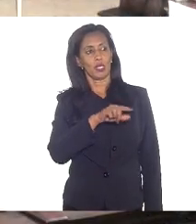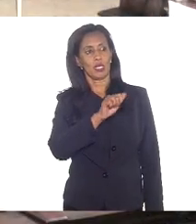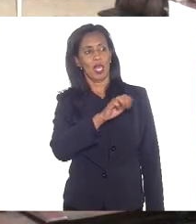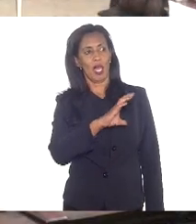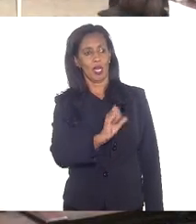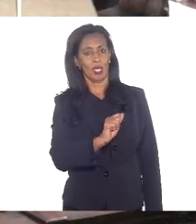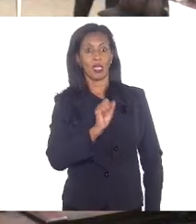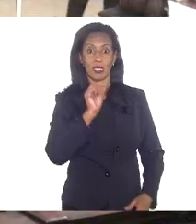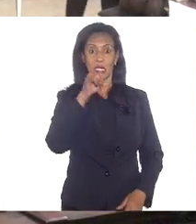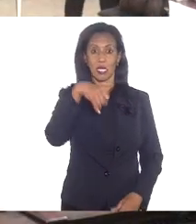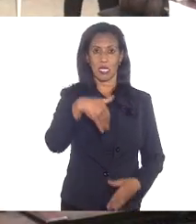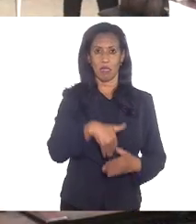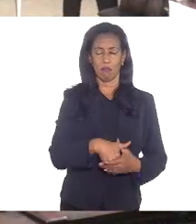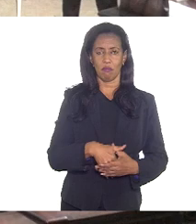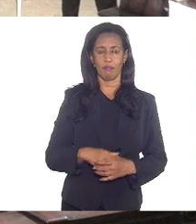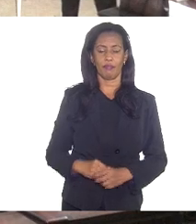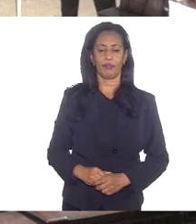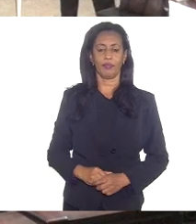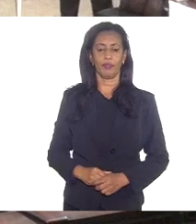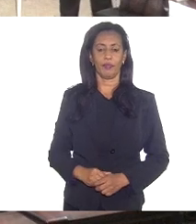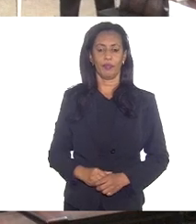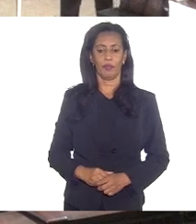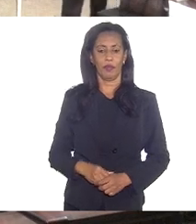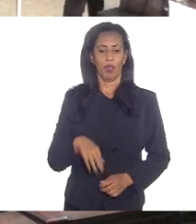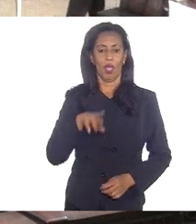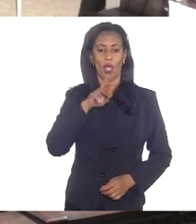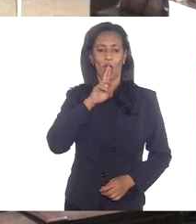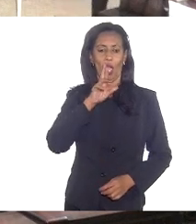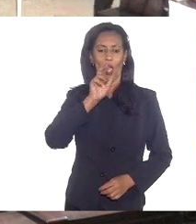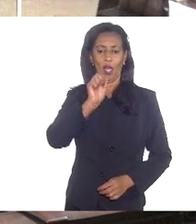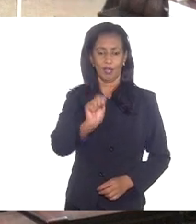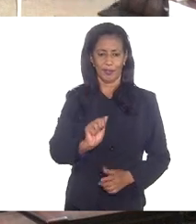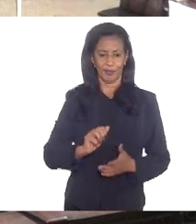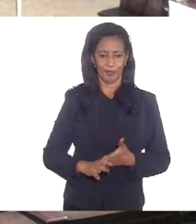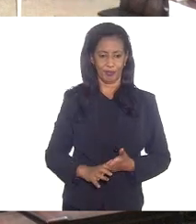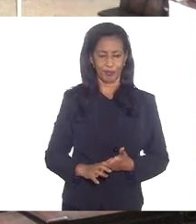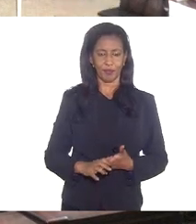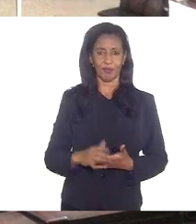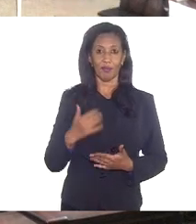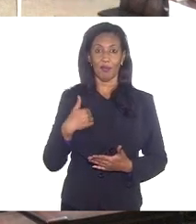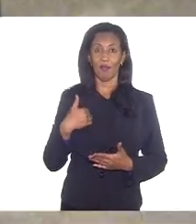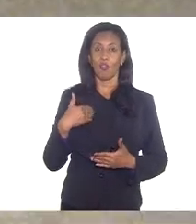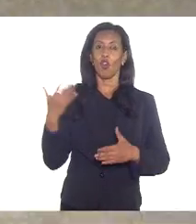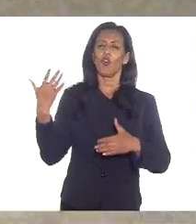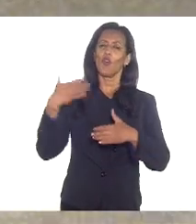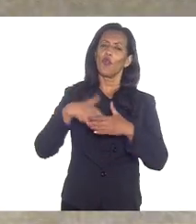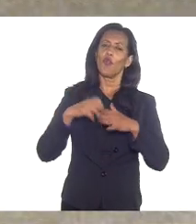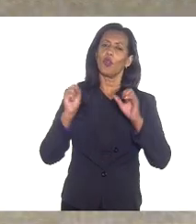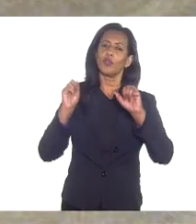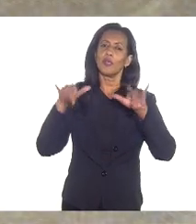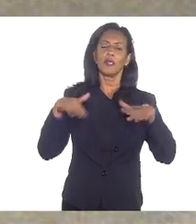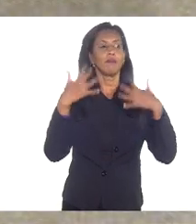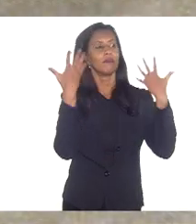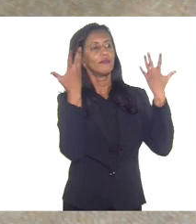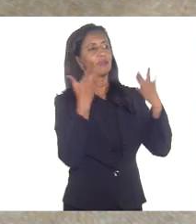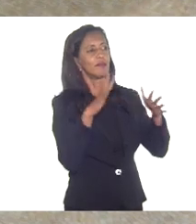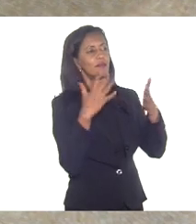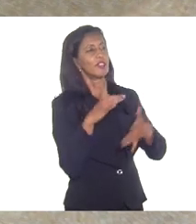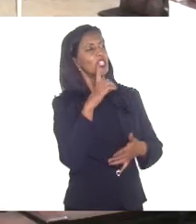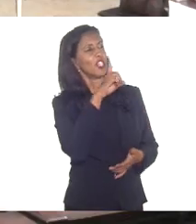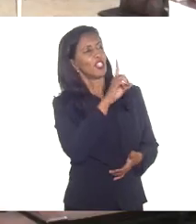Votou sim no grupo. Deputado Rodrigo Amorim. Presidente, eu voto sim, parabenizando o autor Marcelo Dino. Dizer